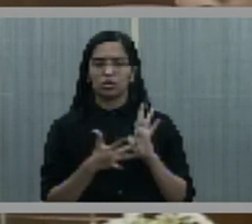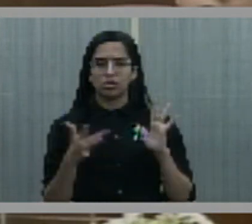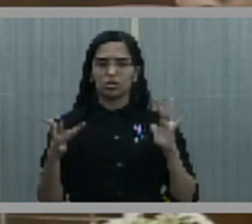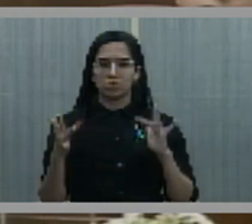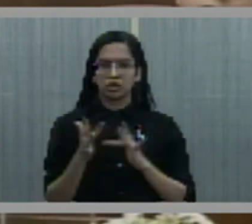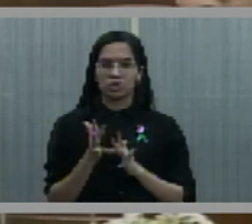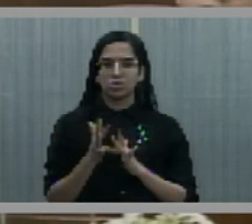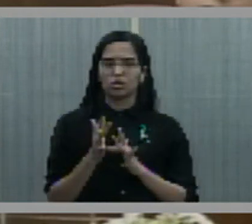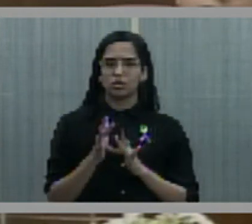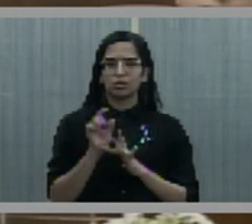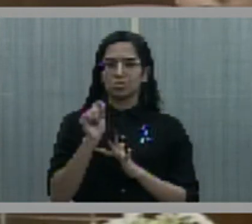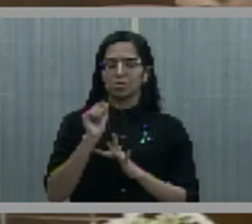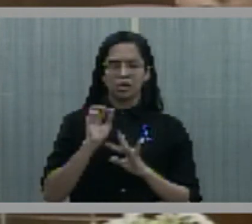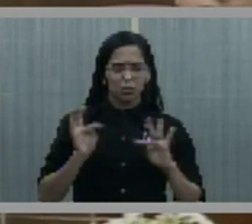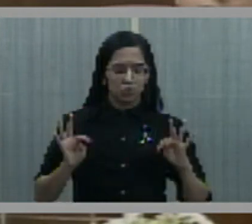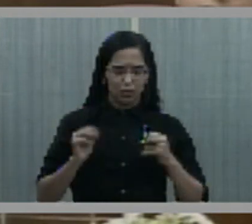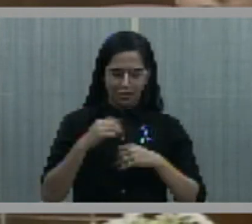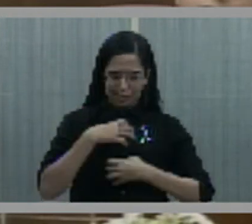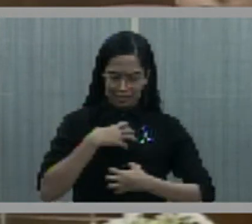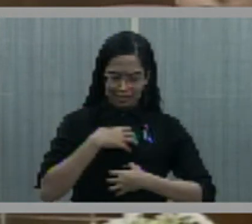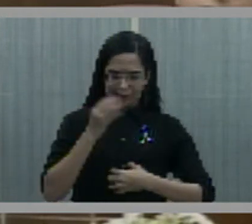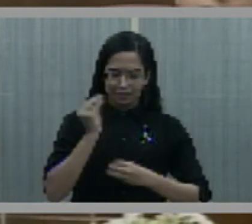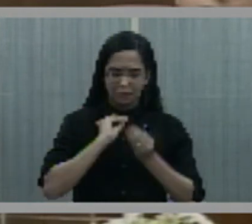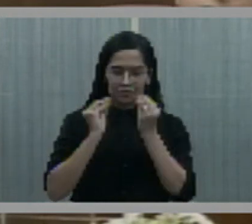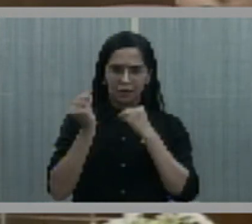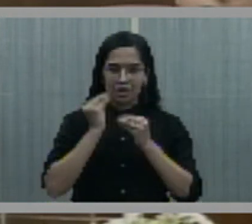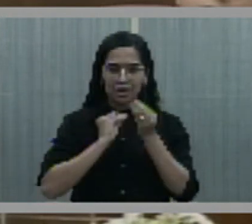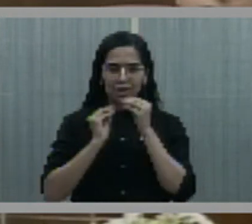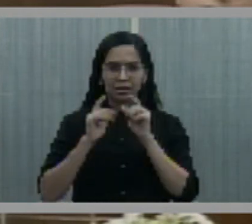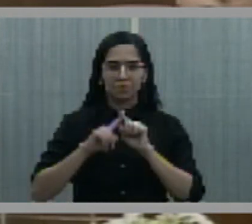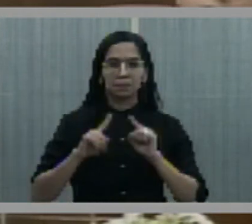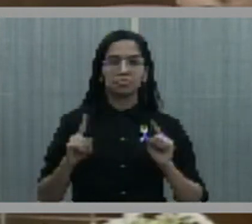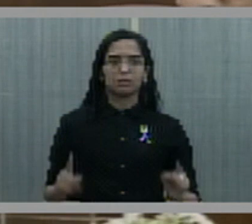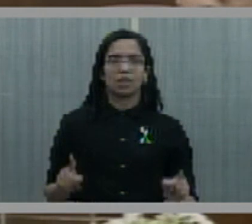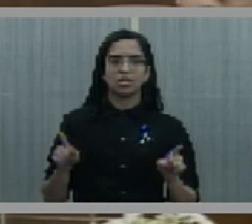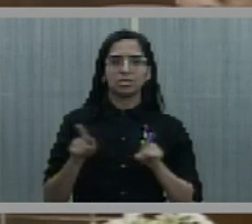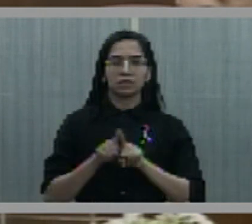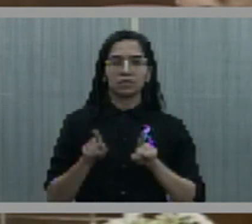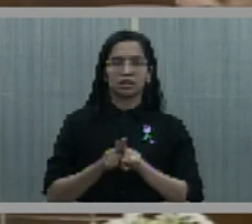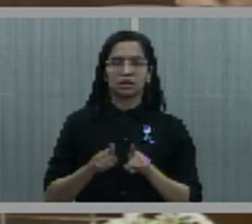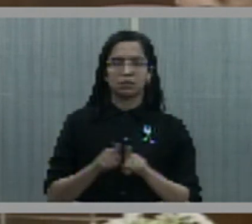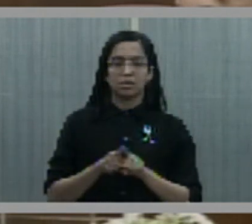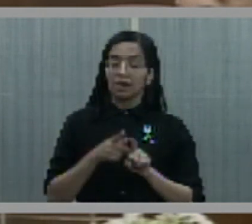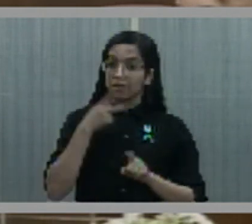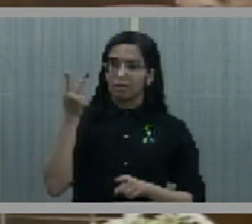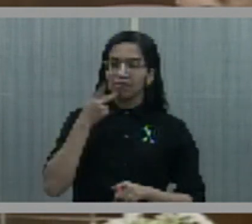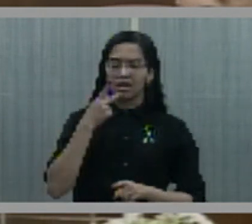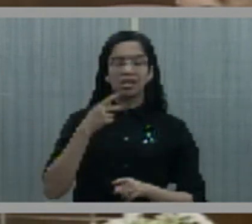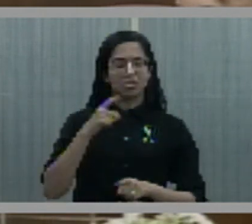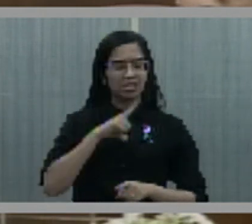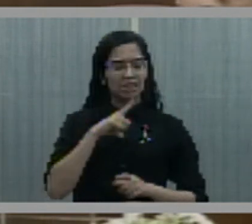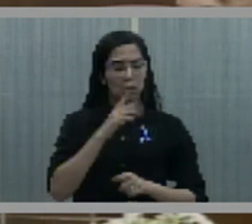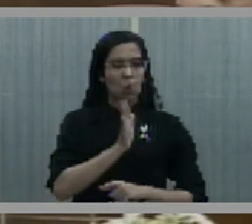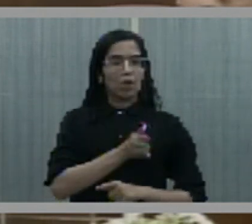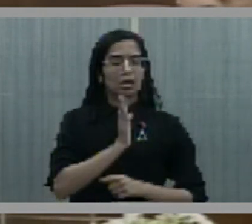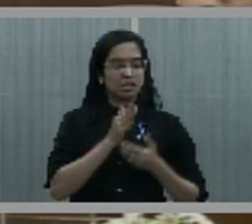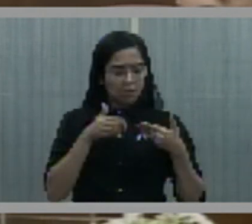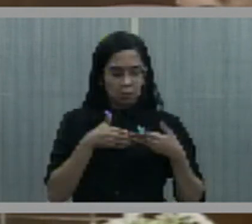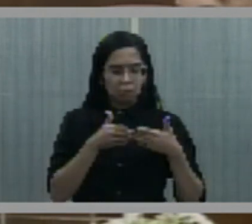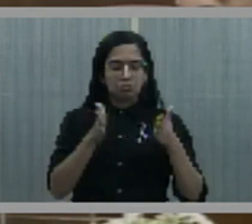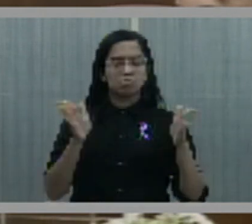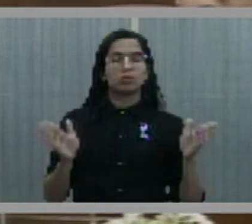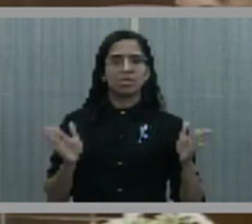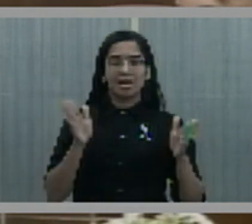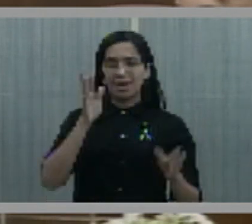sua fragilidade, mas também, ao mesmo tempo, confessado a sua disposição de coração. Senhor,